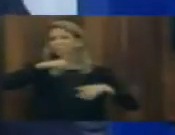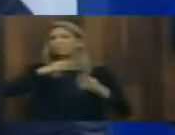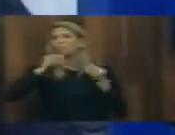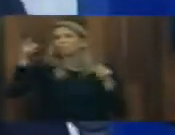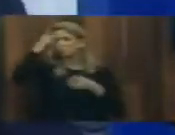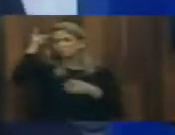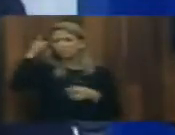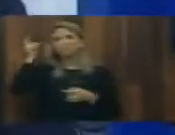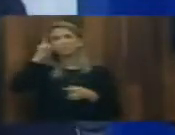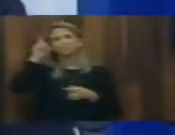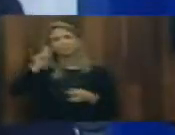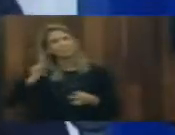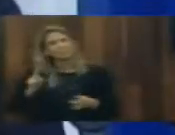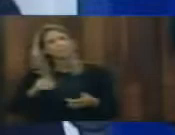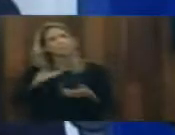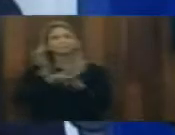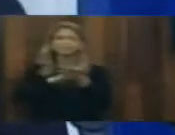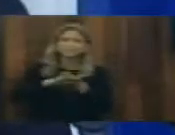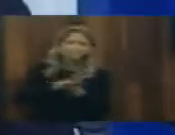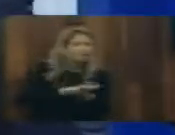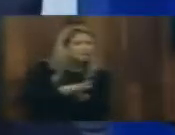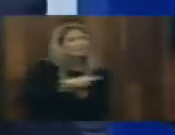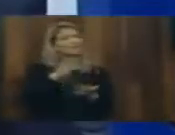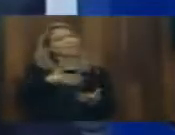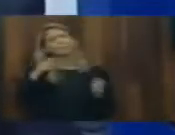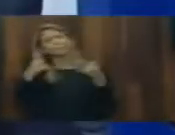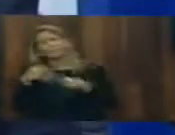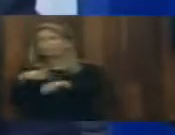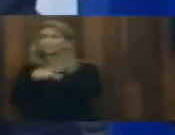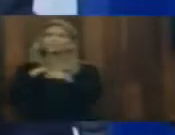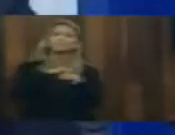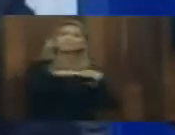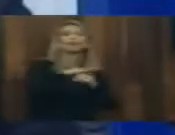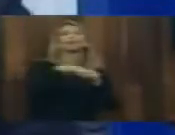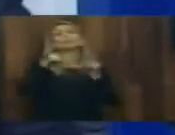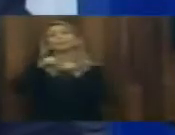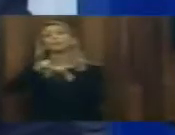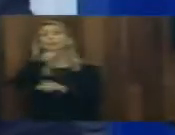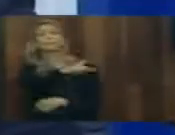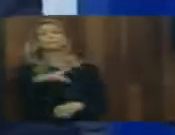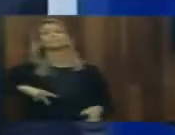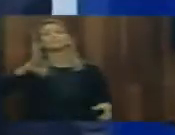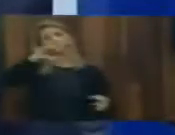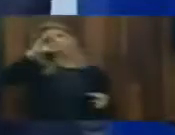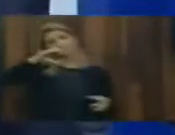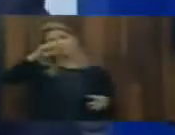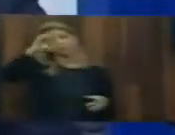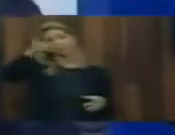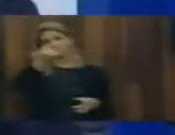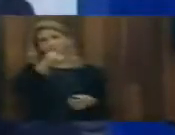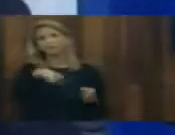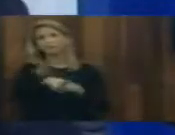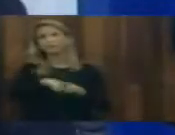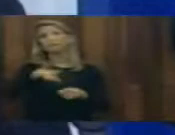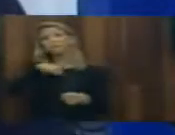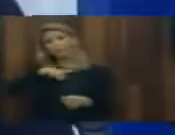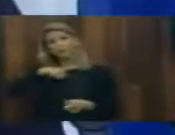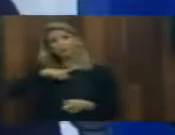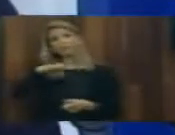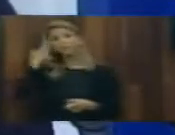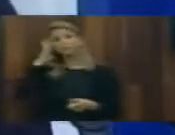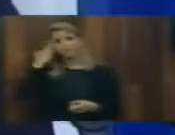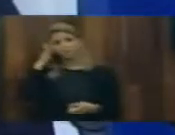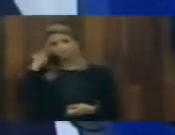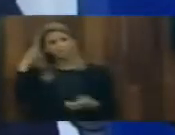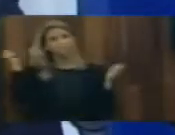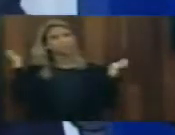que ir várias vezes na procuradoria. Conversei também com o presidente da CCJ, que teve um olhar especial, e aí por